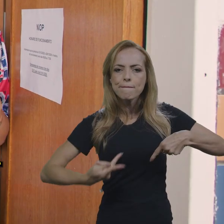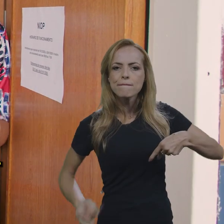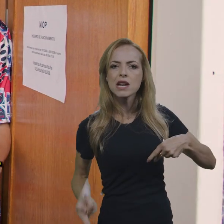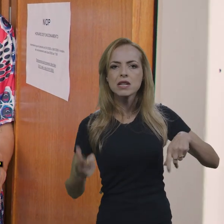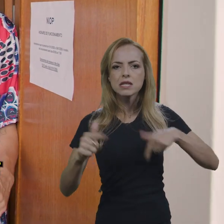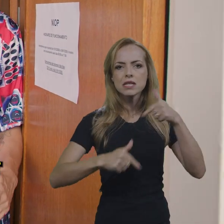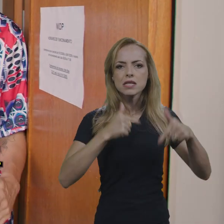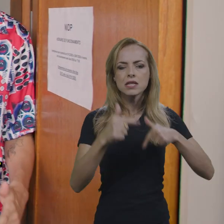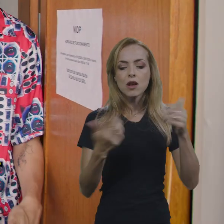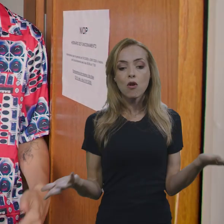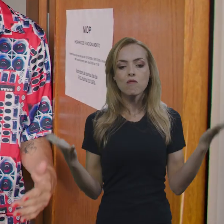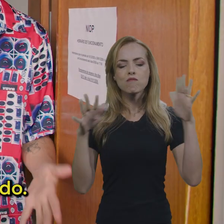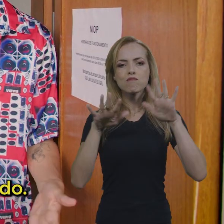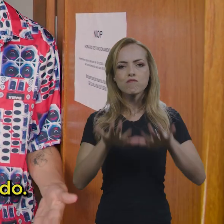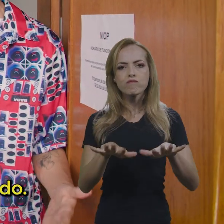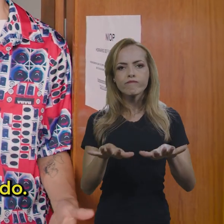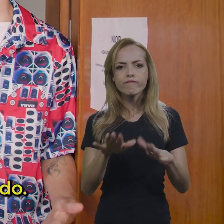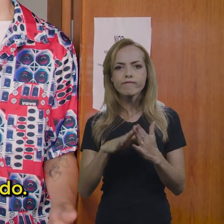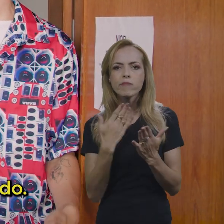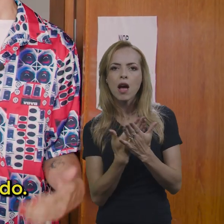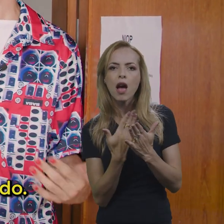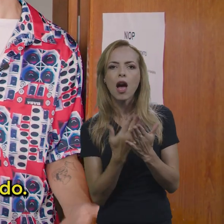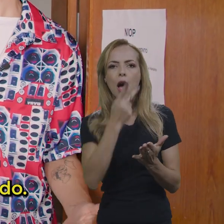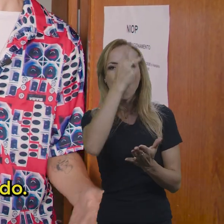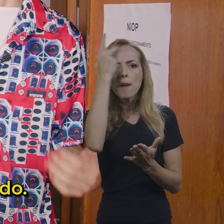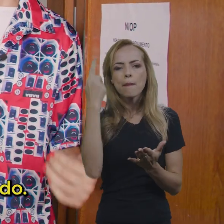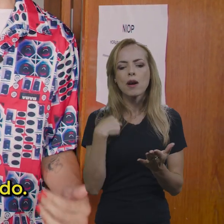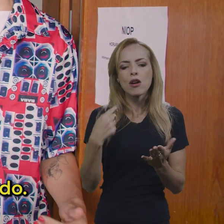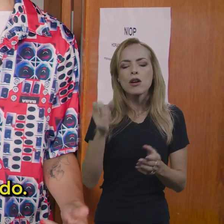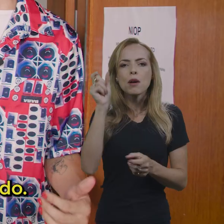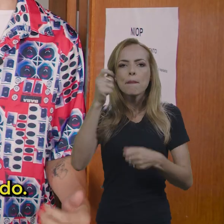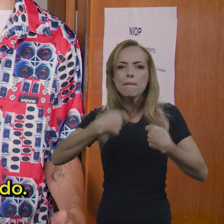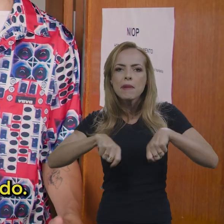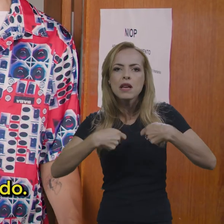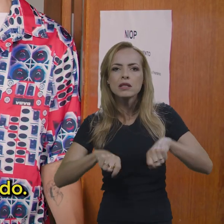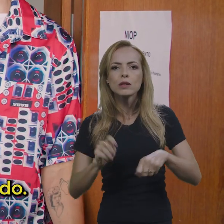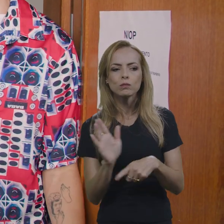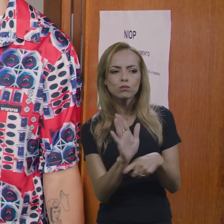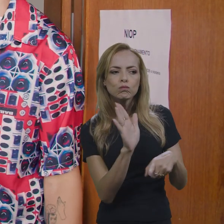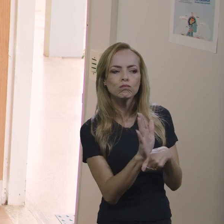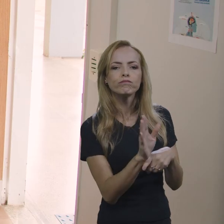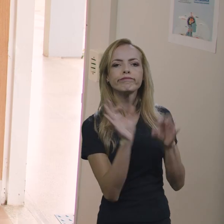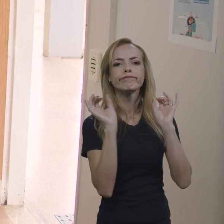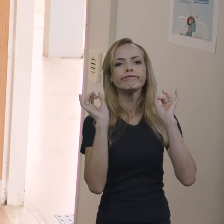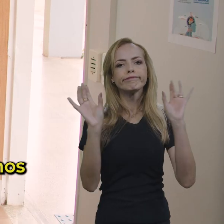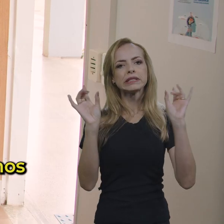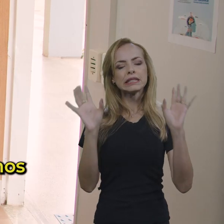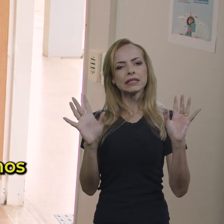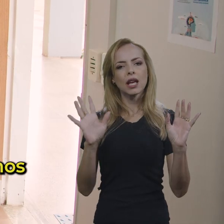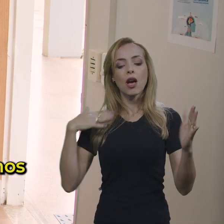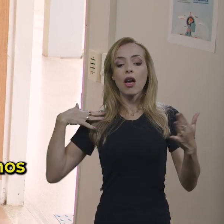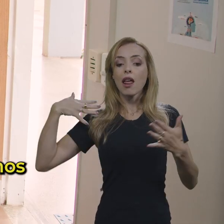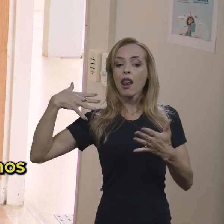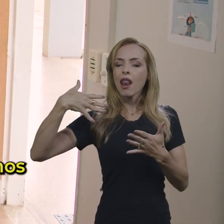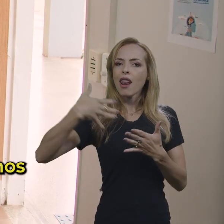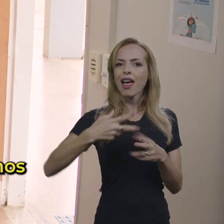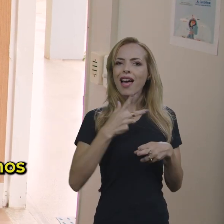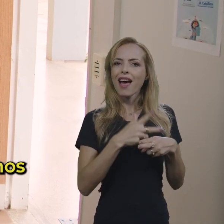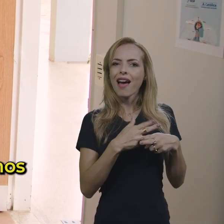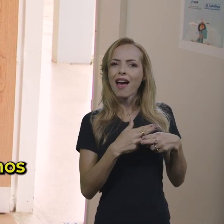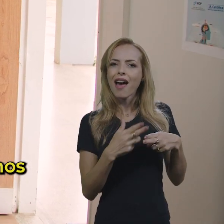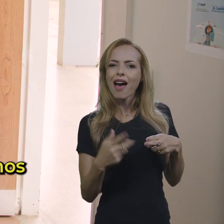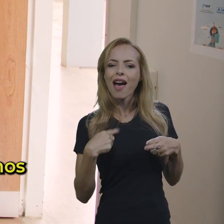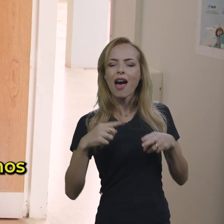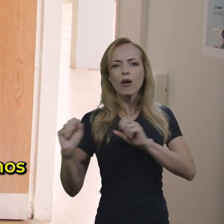a inclusão educacional para aquelas pessoas que precisam de suporte especializado. Ao longo da temporada, contamos